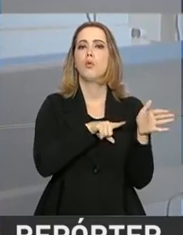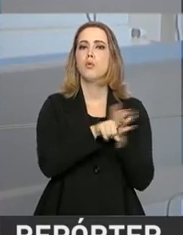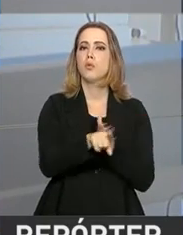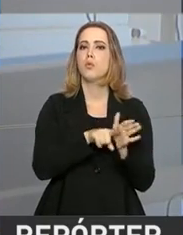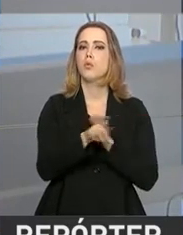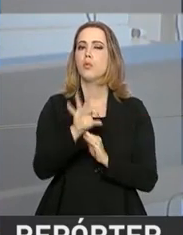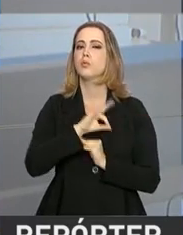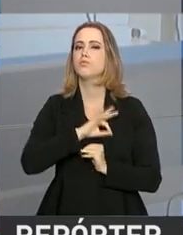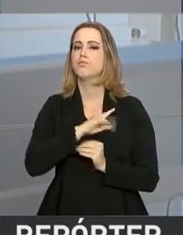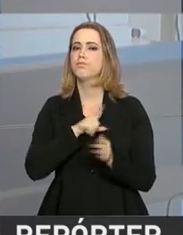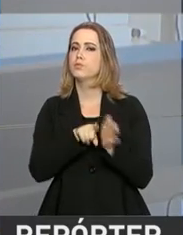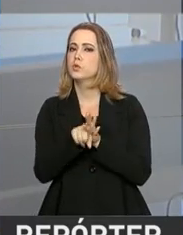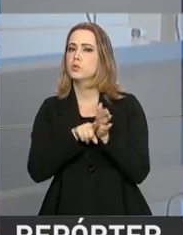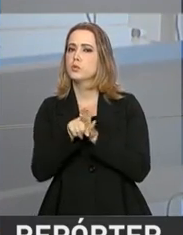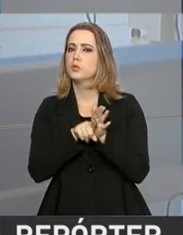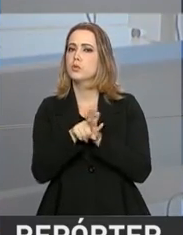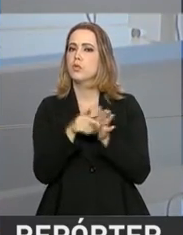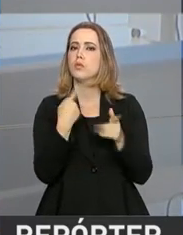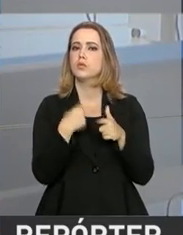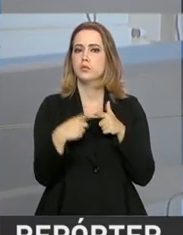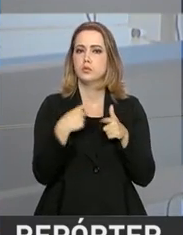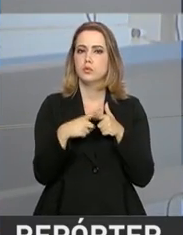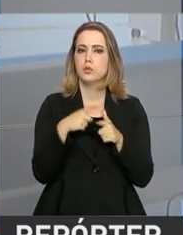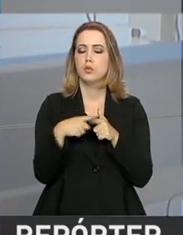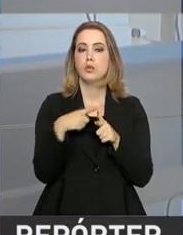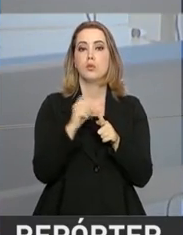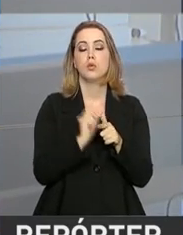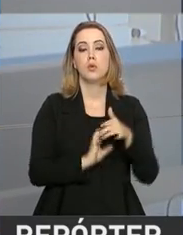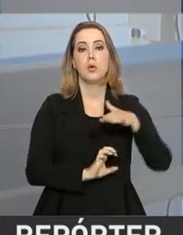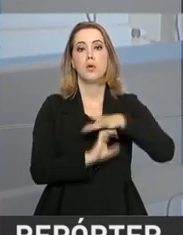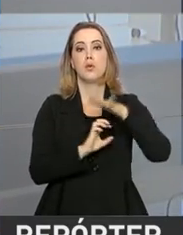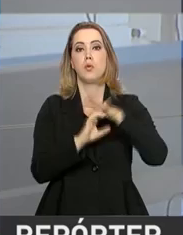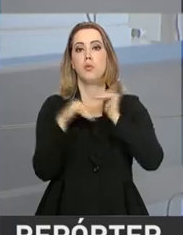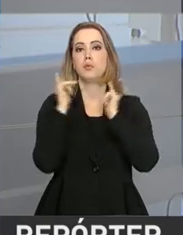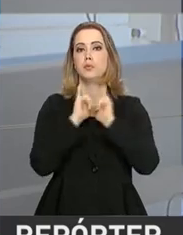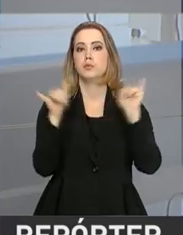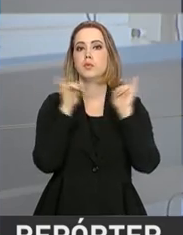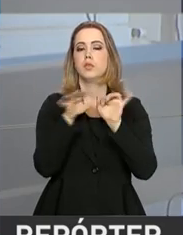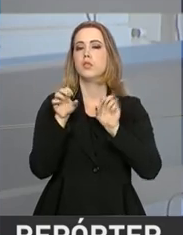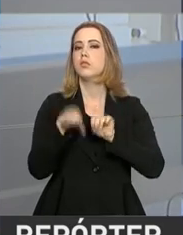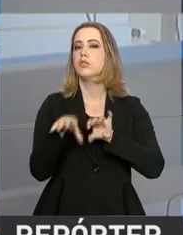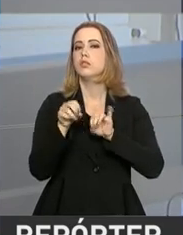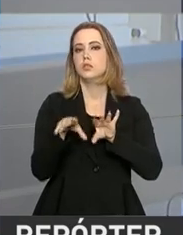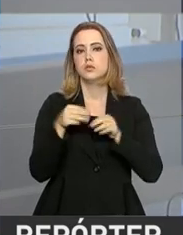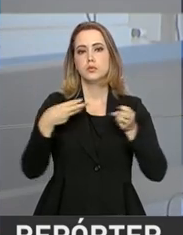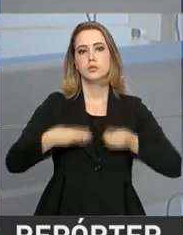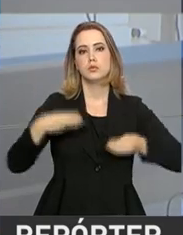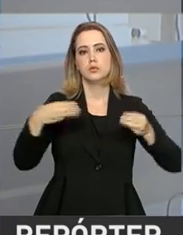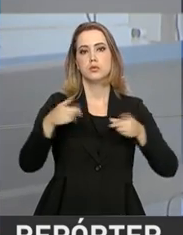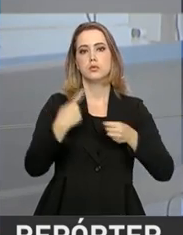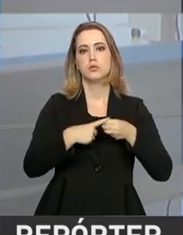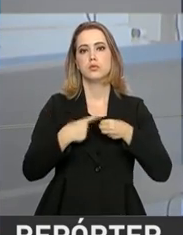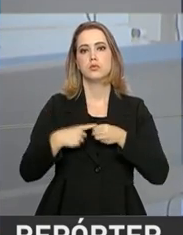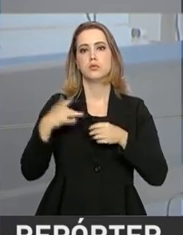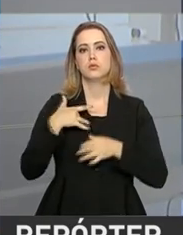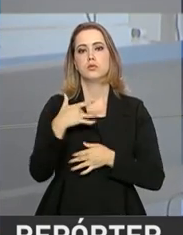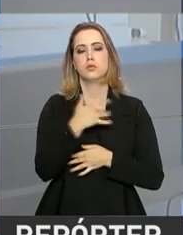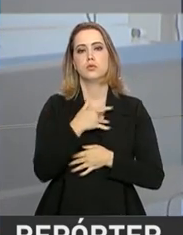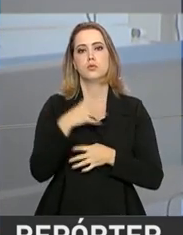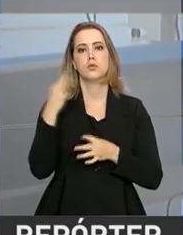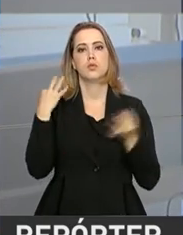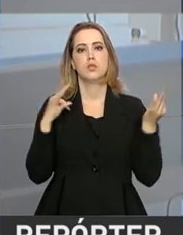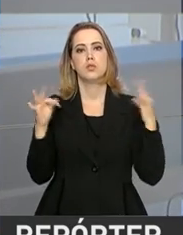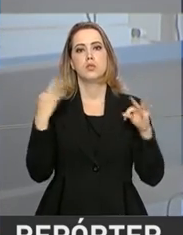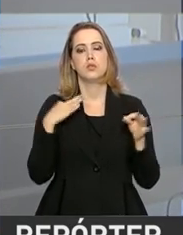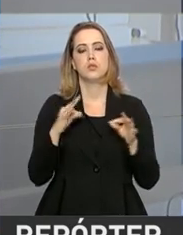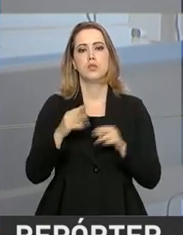de vantagens indevidas para que uma empresa de publicidade fizesse campanhas educativas dos Ministérios das Cidades, da Saúde e do